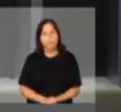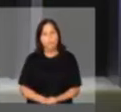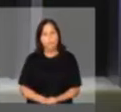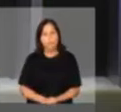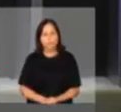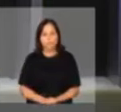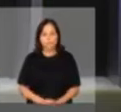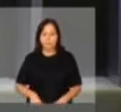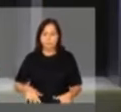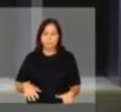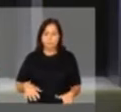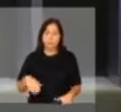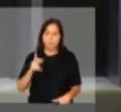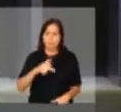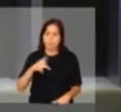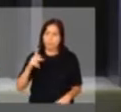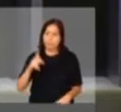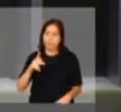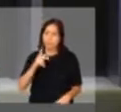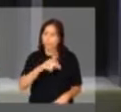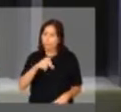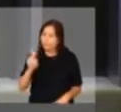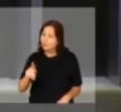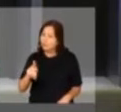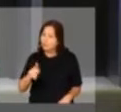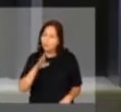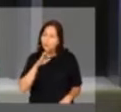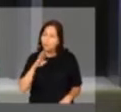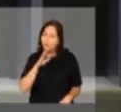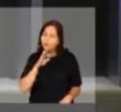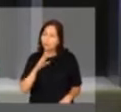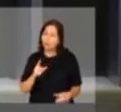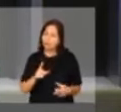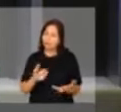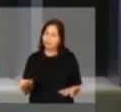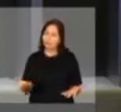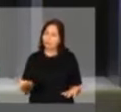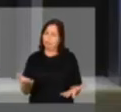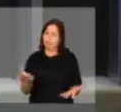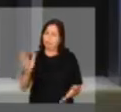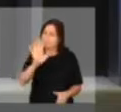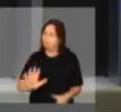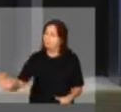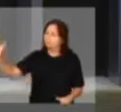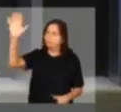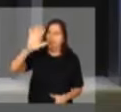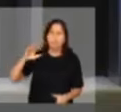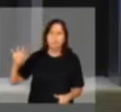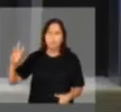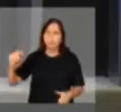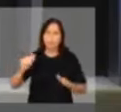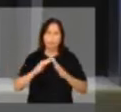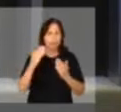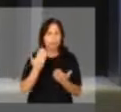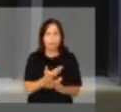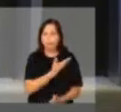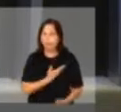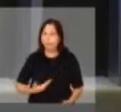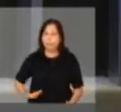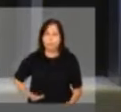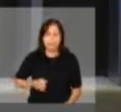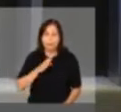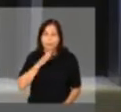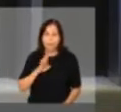isso quem não conhece a escola pública no Brasil e nos estados. Esta não é a realidade. Sinceramente,